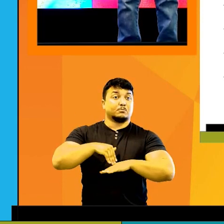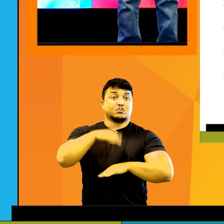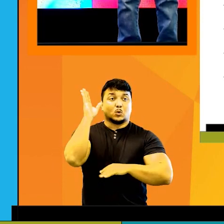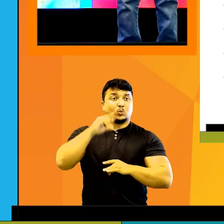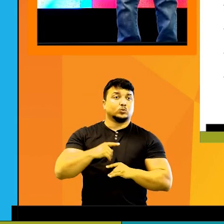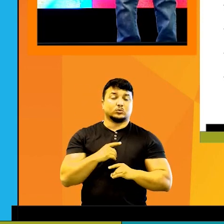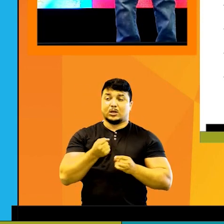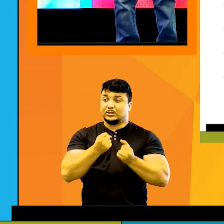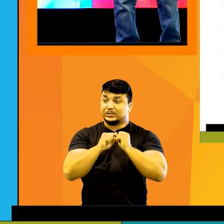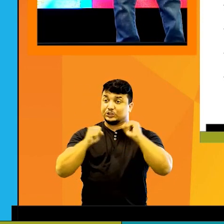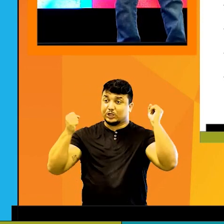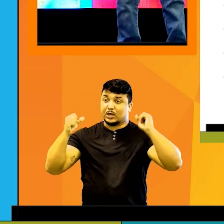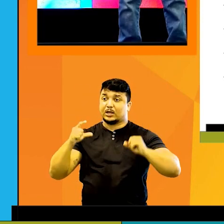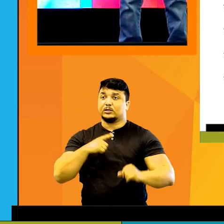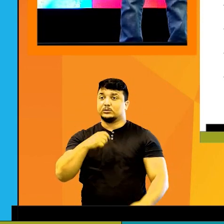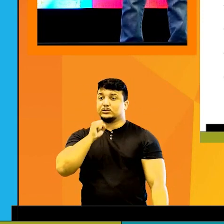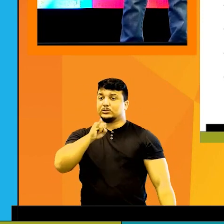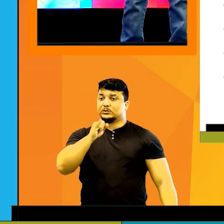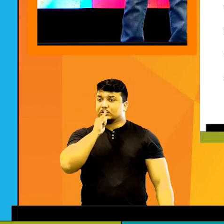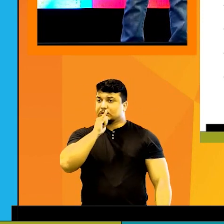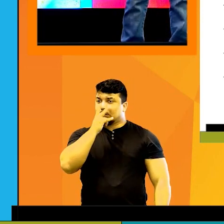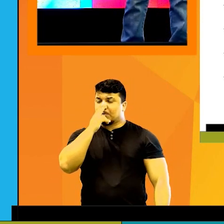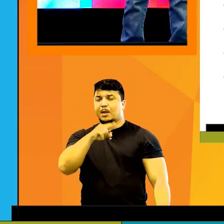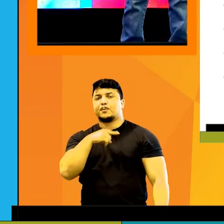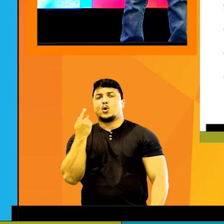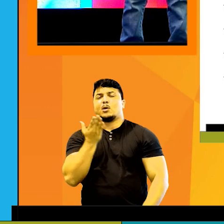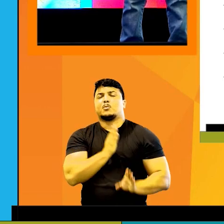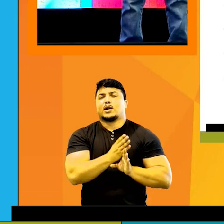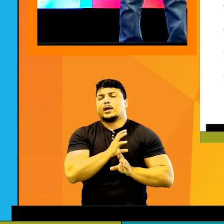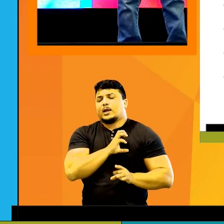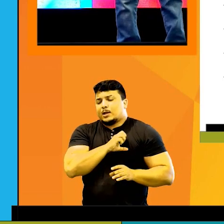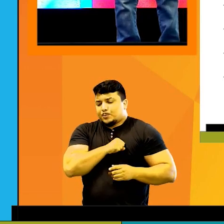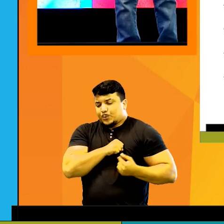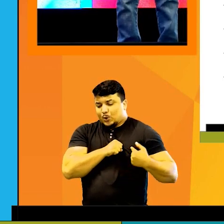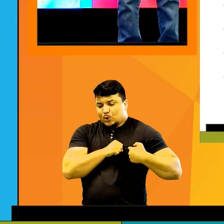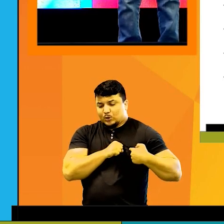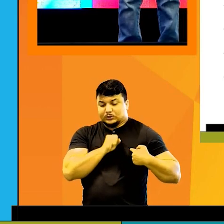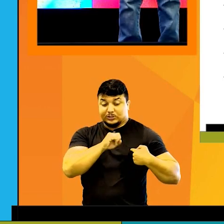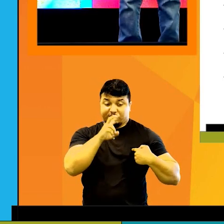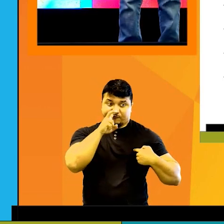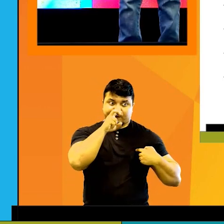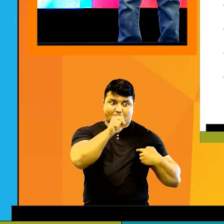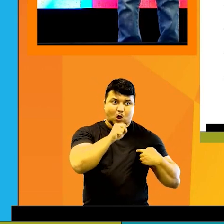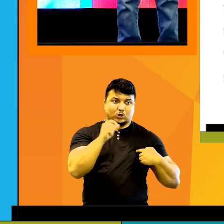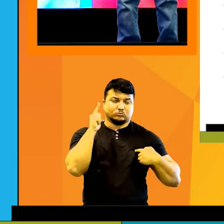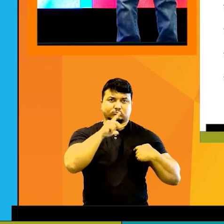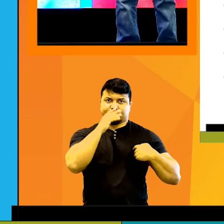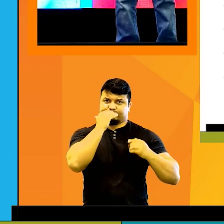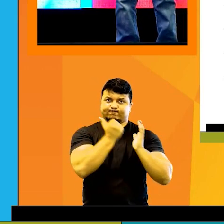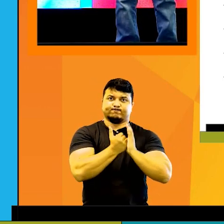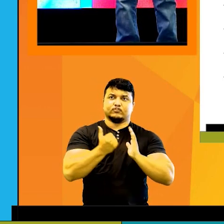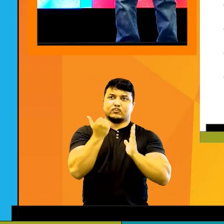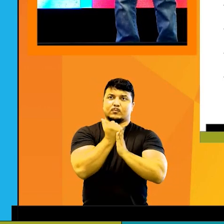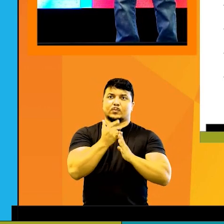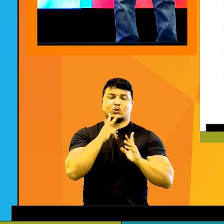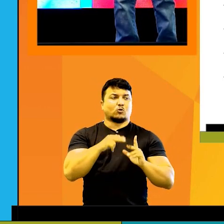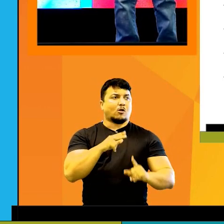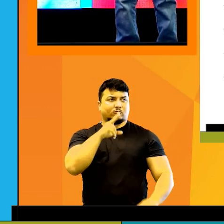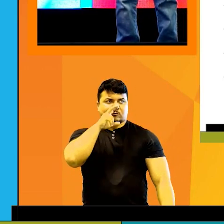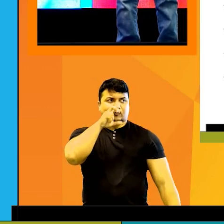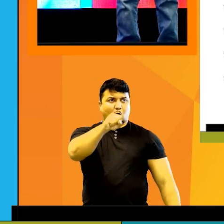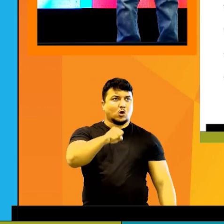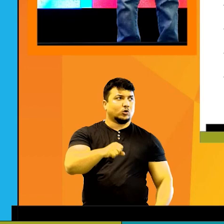é exagerado. Se amar é para morrer por amor, tá? Se é para ser forte, é para ser forte como um super-herói,